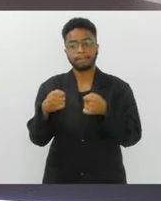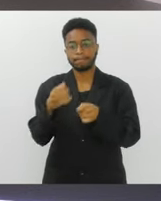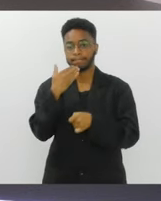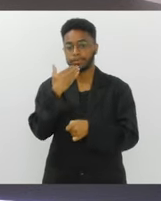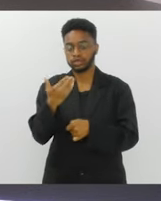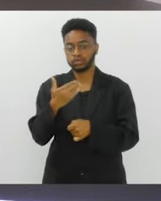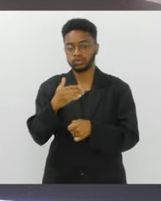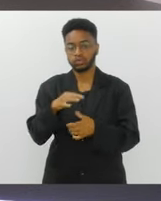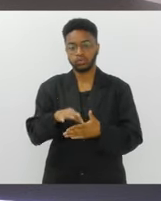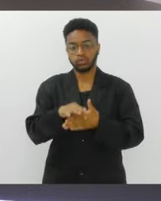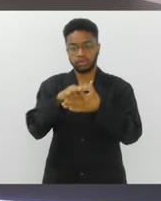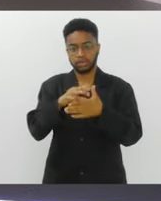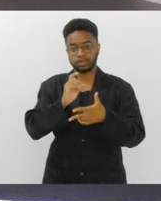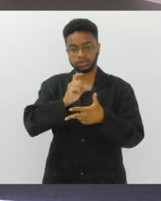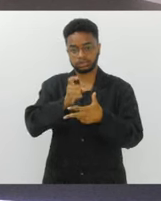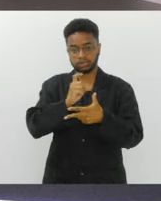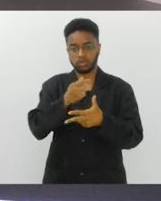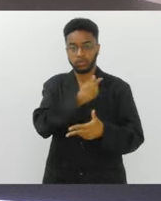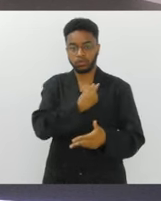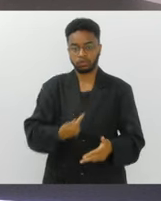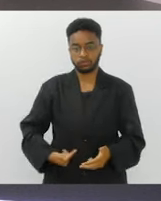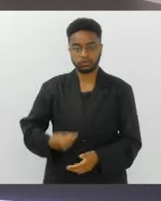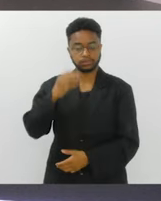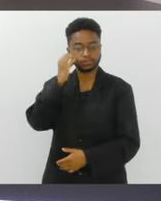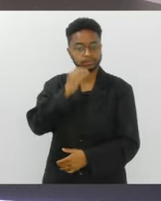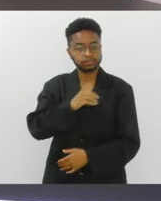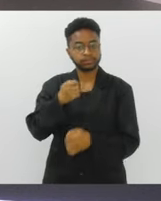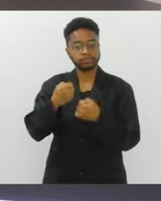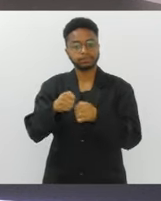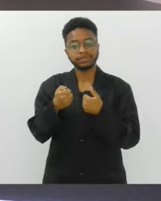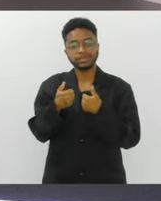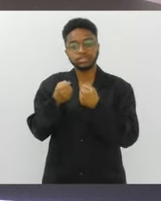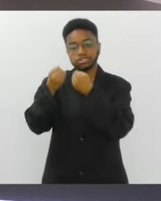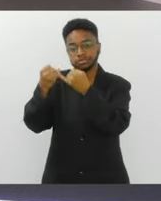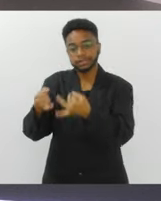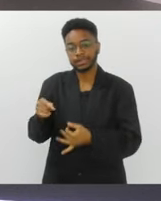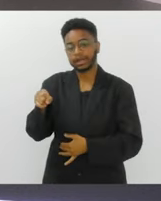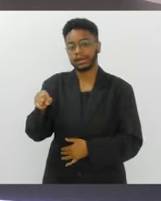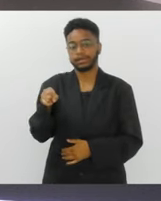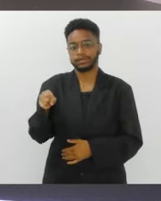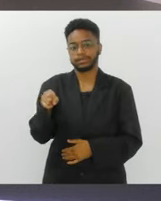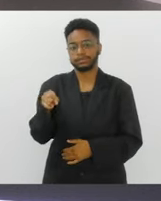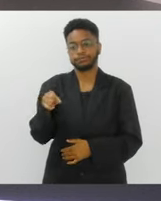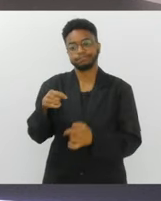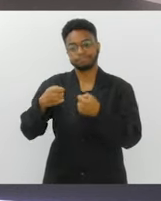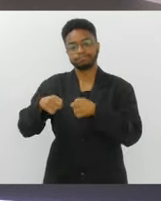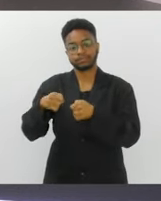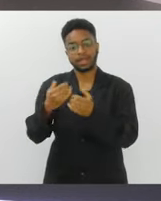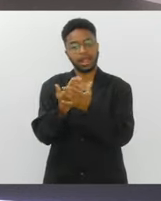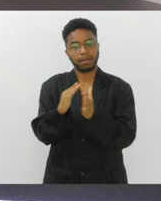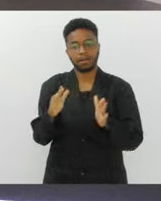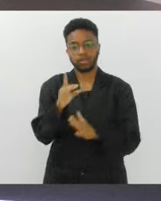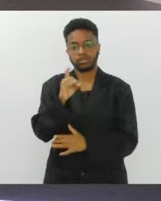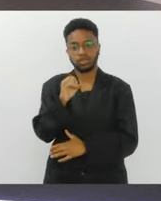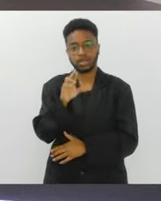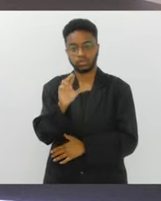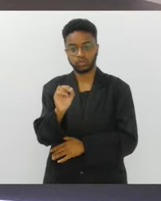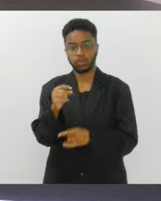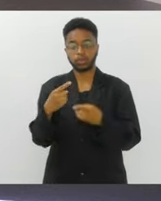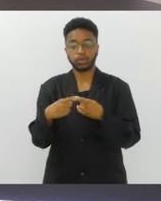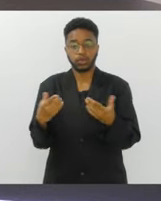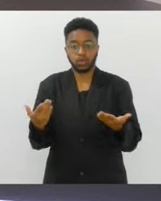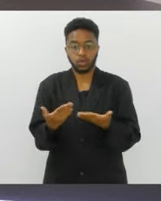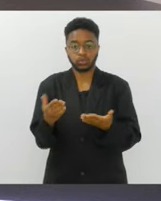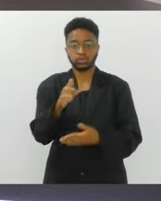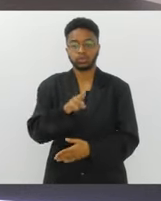Executivo, governador Cláudio Castro, e explicar a necessidade que o Detro precisa acabar. O Detro hoje usa